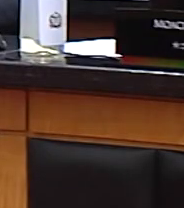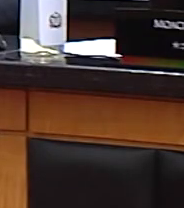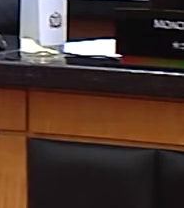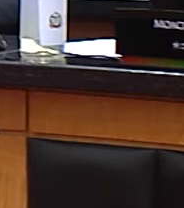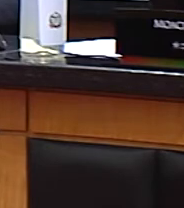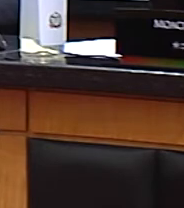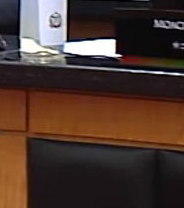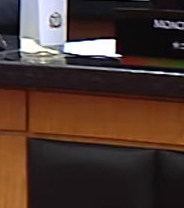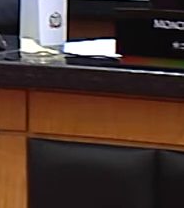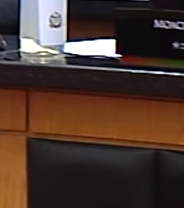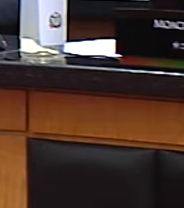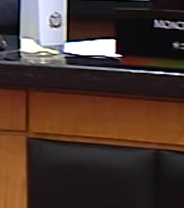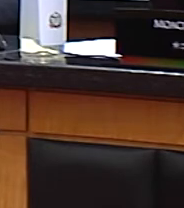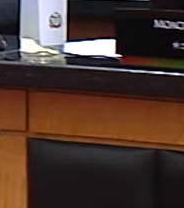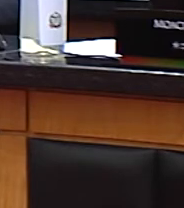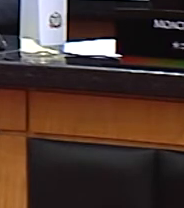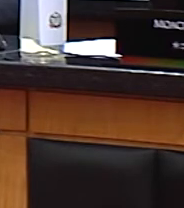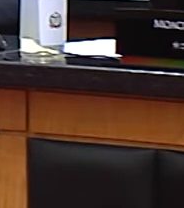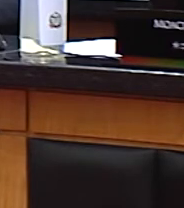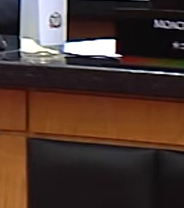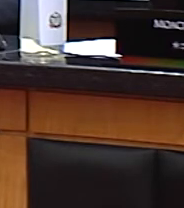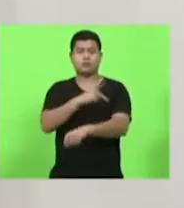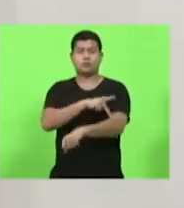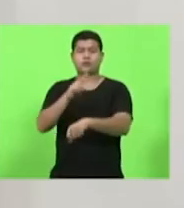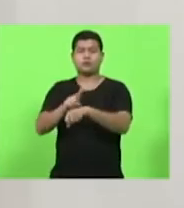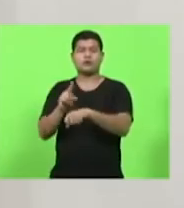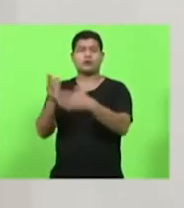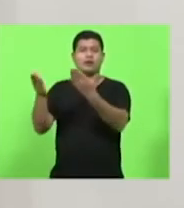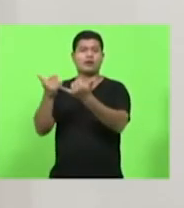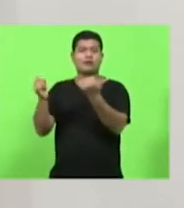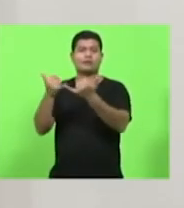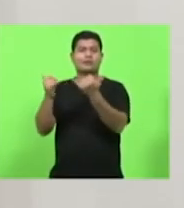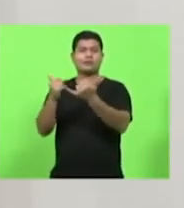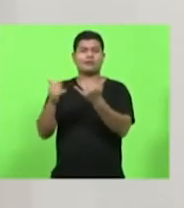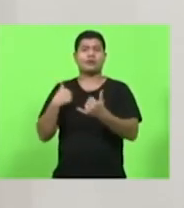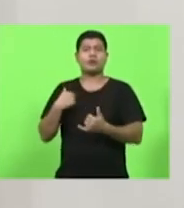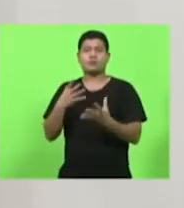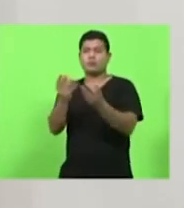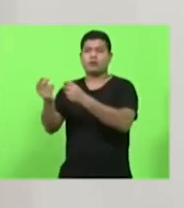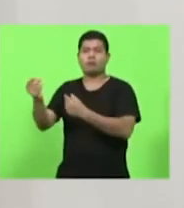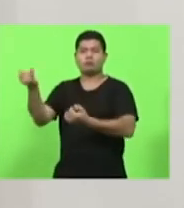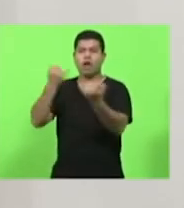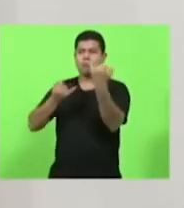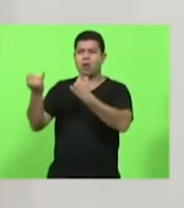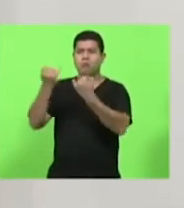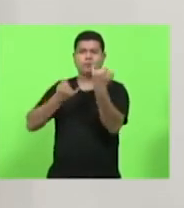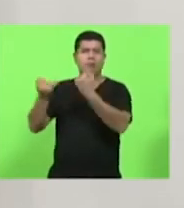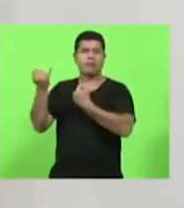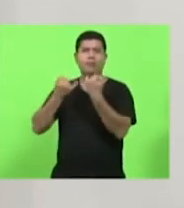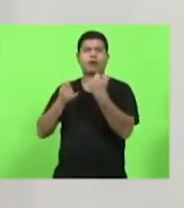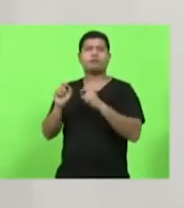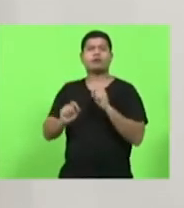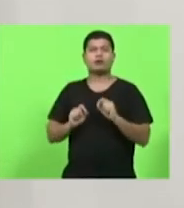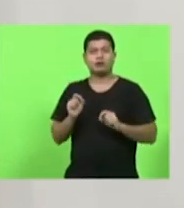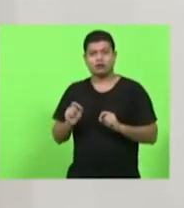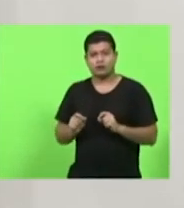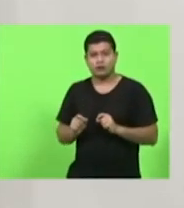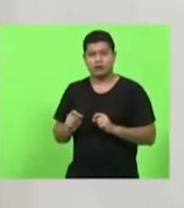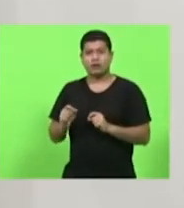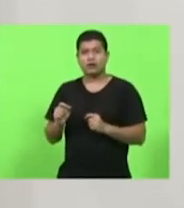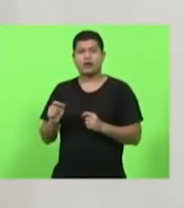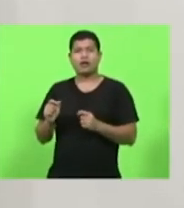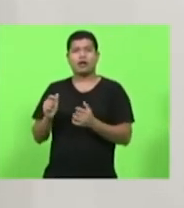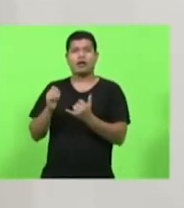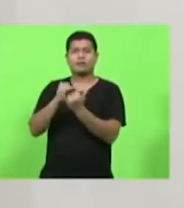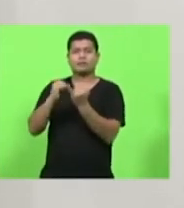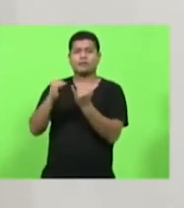parte são fornecidos por empresas paranaenses. O que eu ouvi lá é que parte da energia elétrica vem